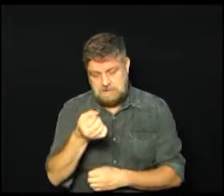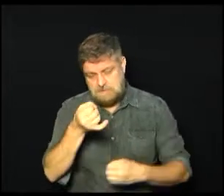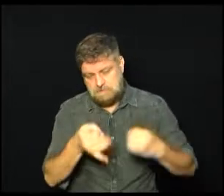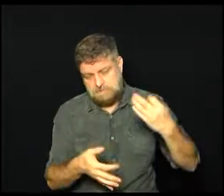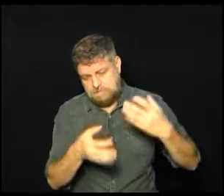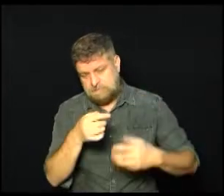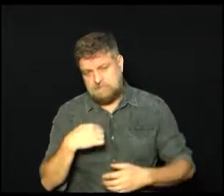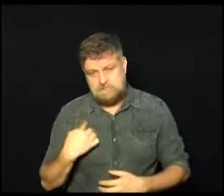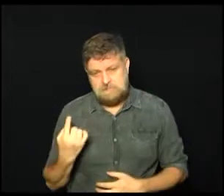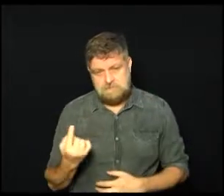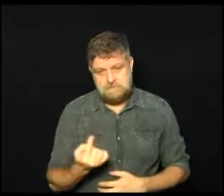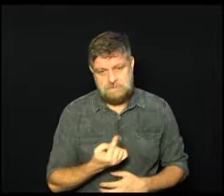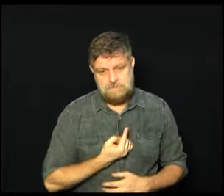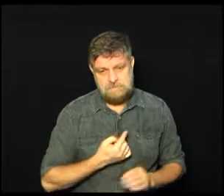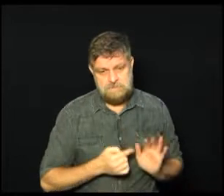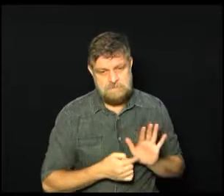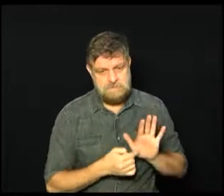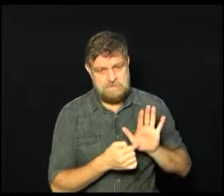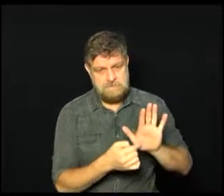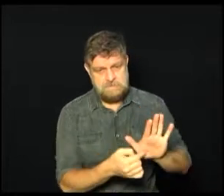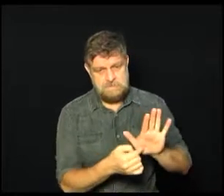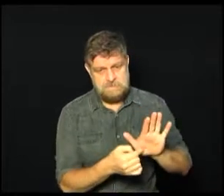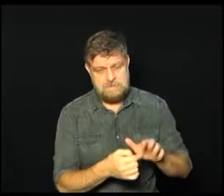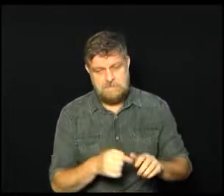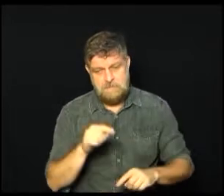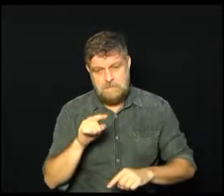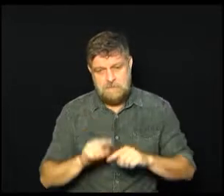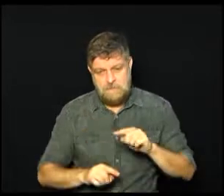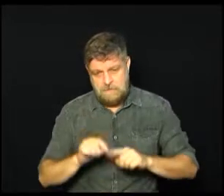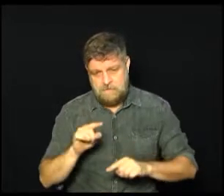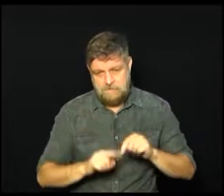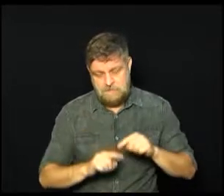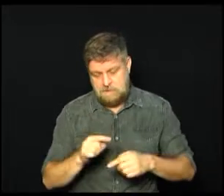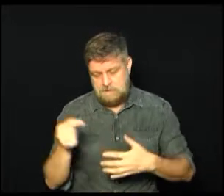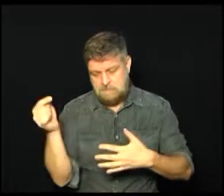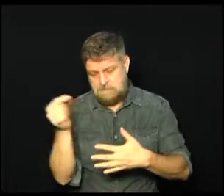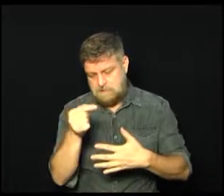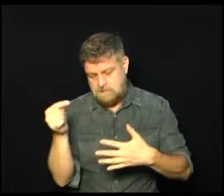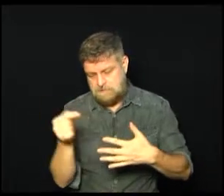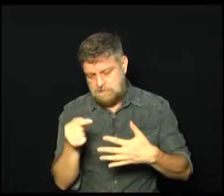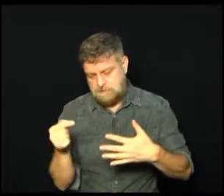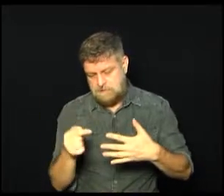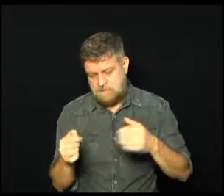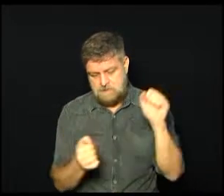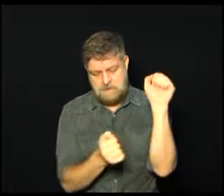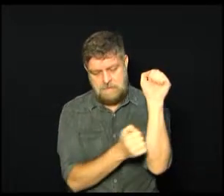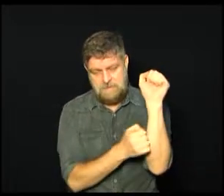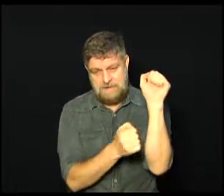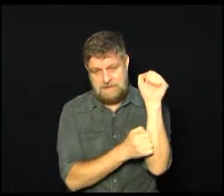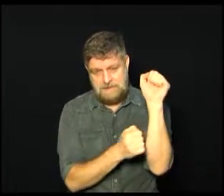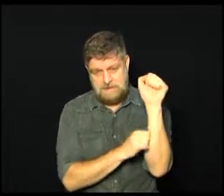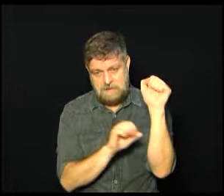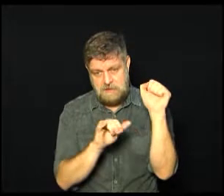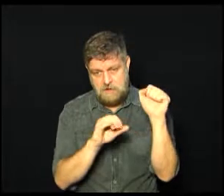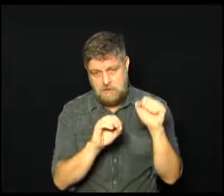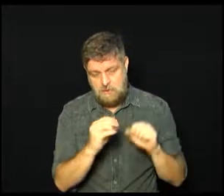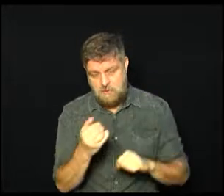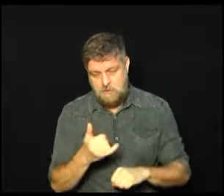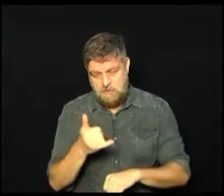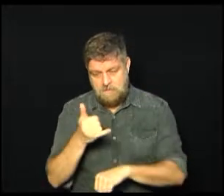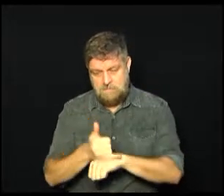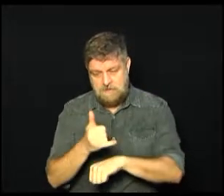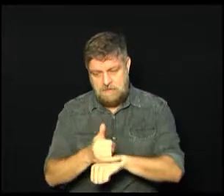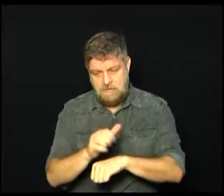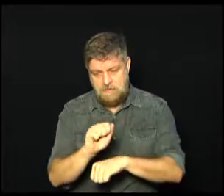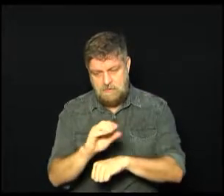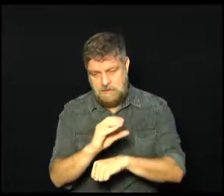aqui colocando os materiais desse tipo de intervenção, que é madeira e aço, para fazer os parklets, no